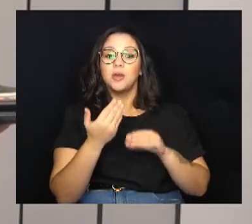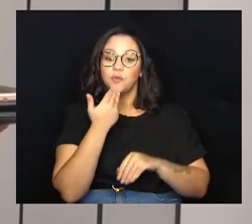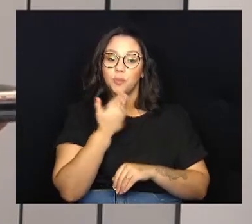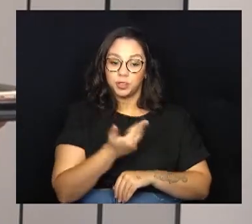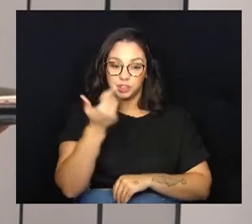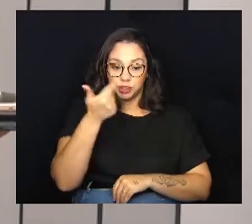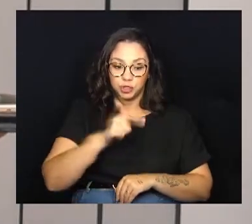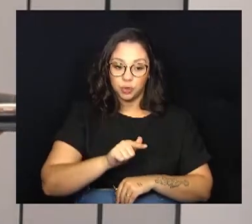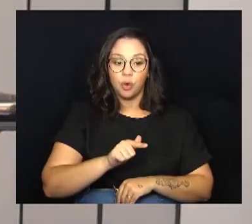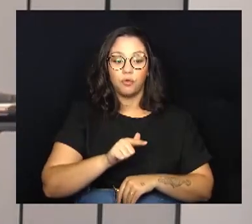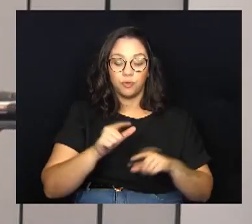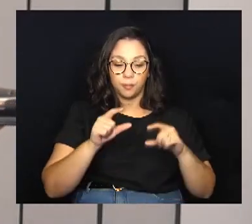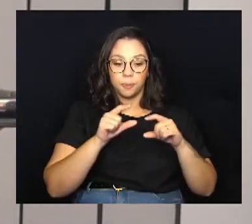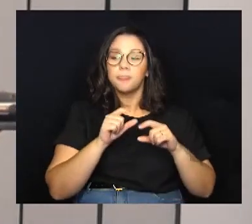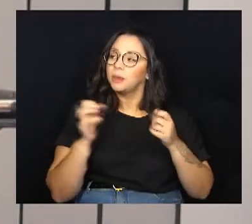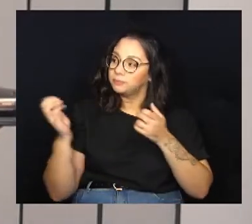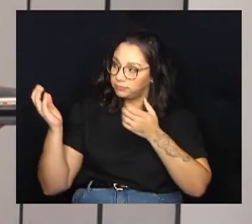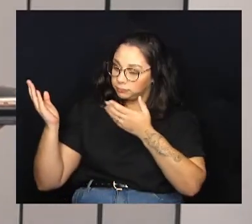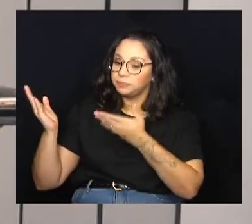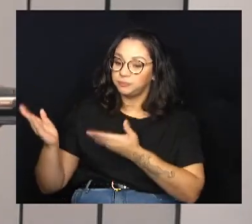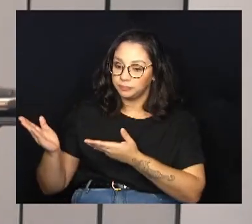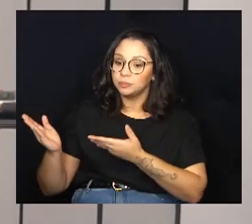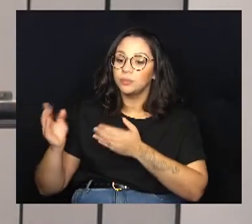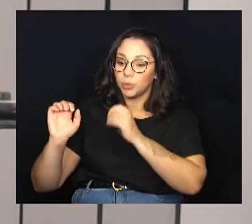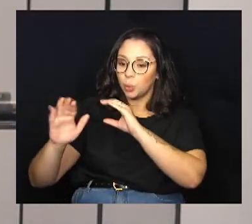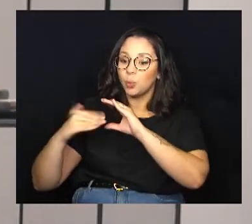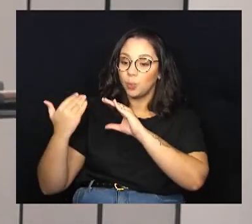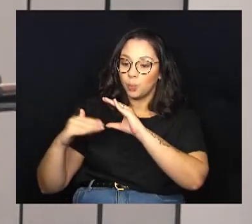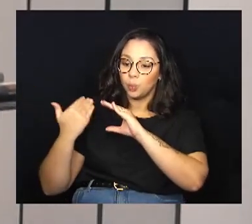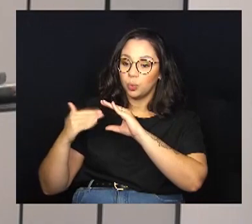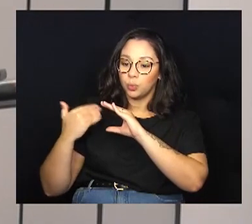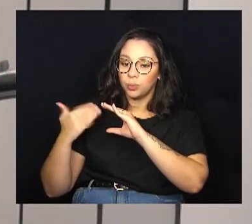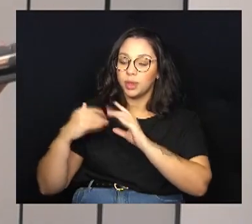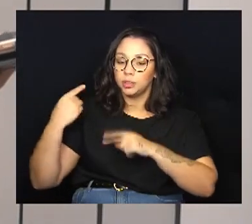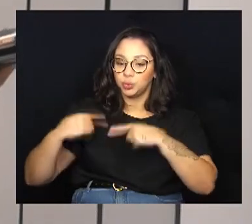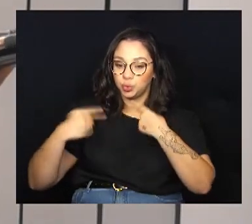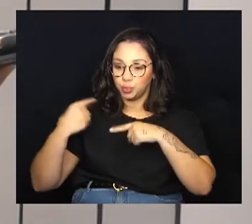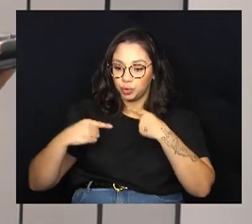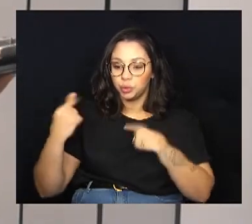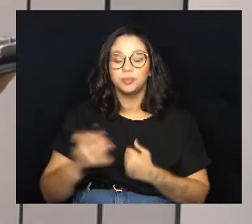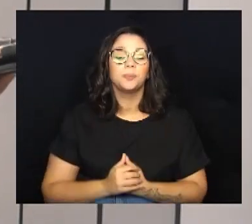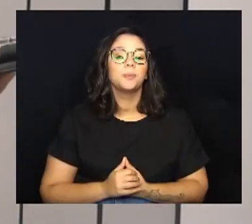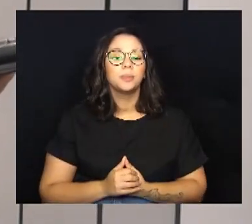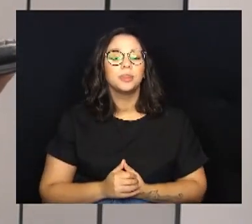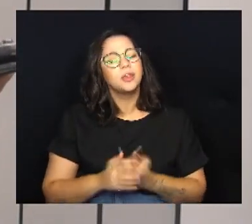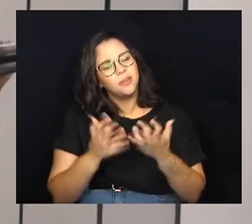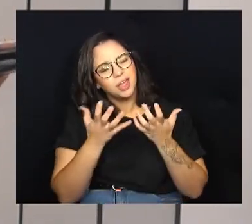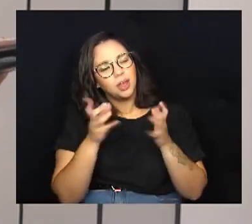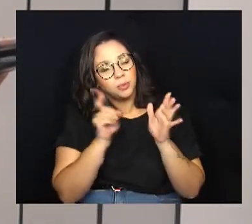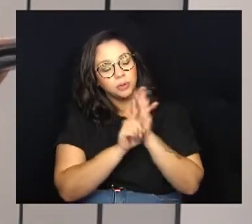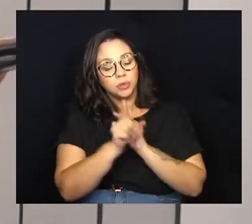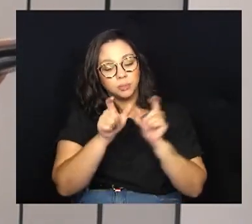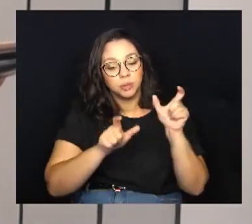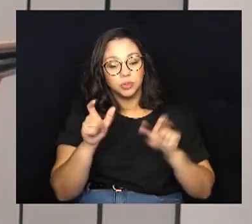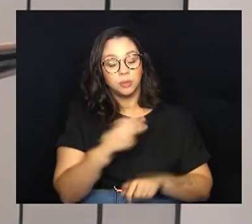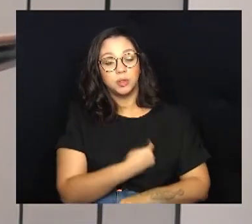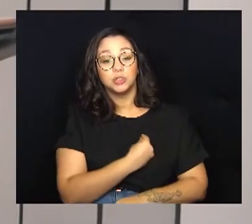essas pessoas, infelizmente, essas pessoas que estão em situação de rua, é através de internação compulsória. Então eu acho assim, enquanto o poder